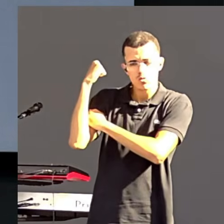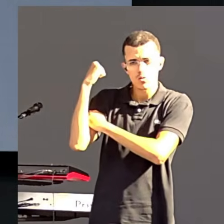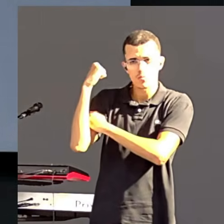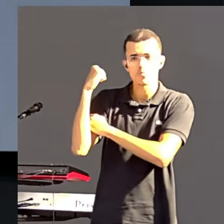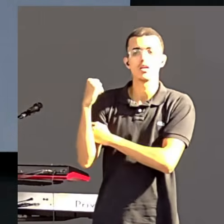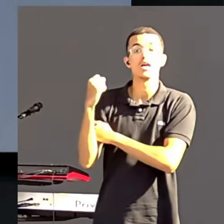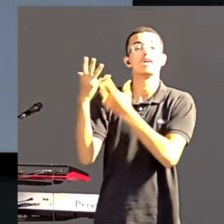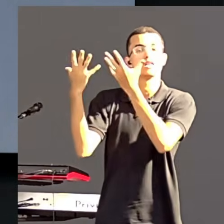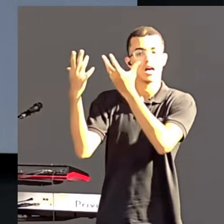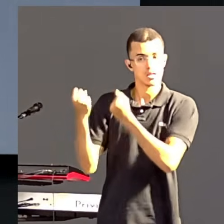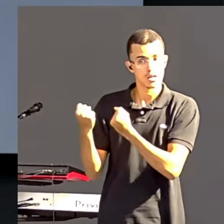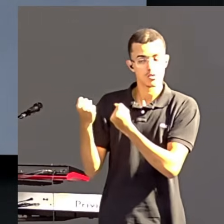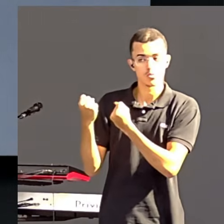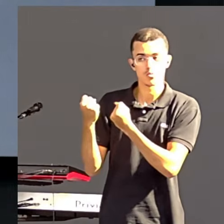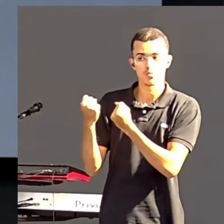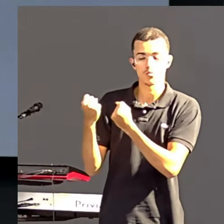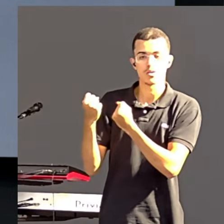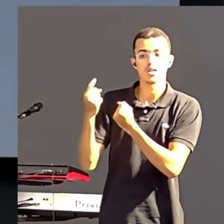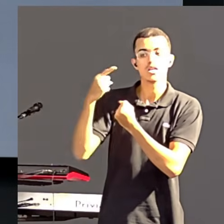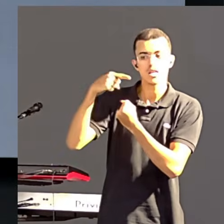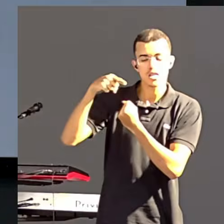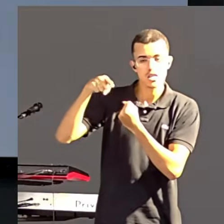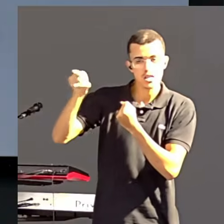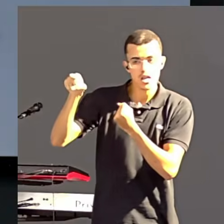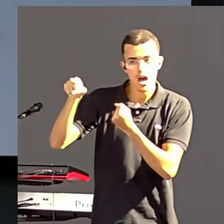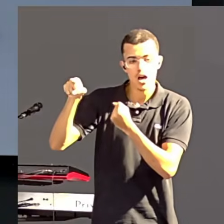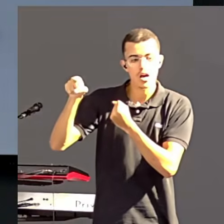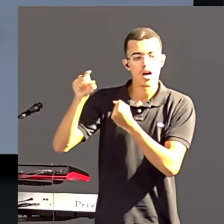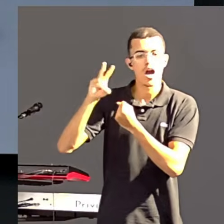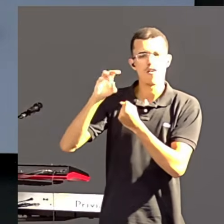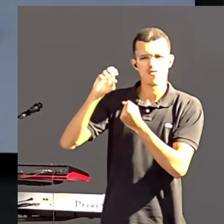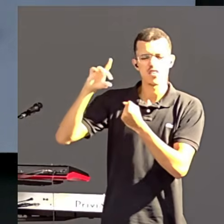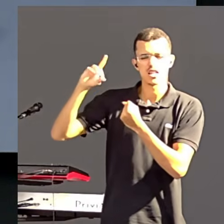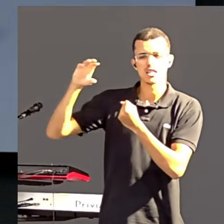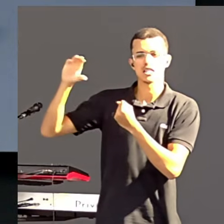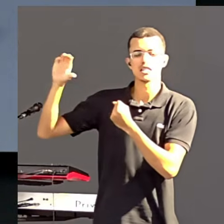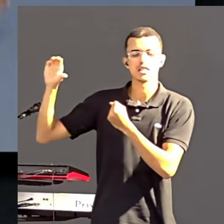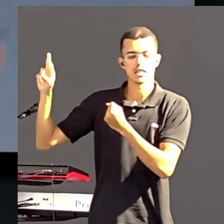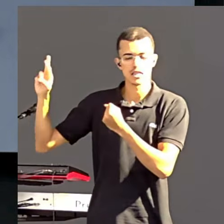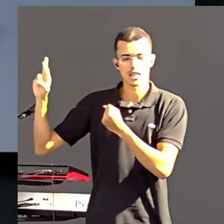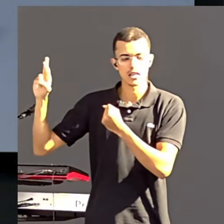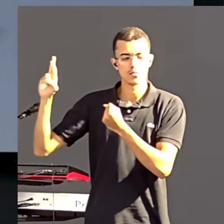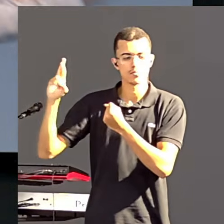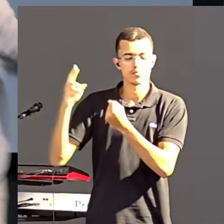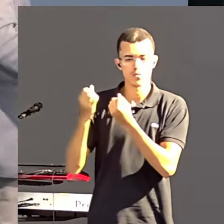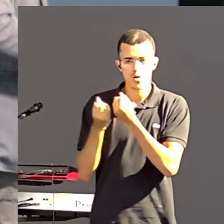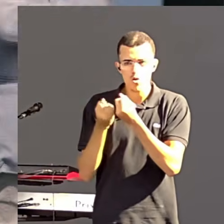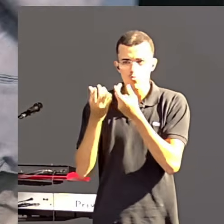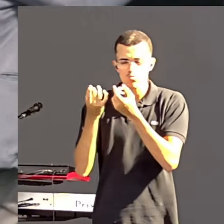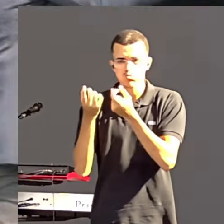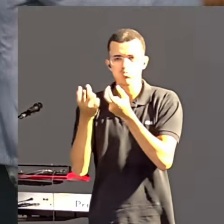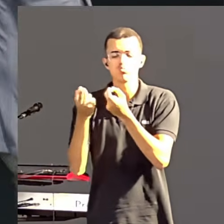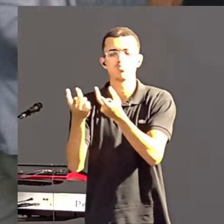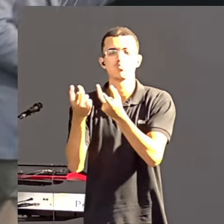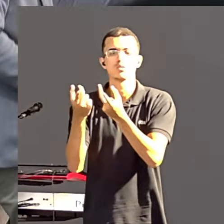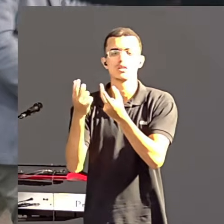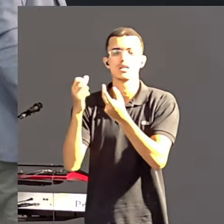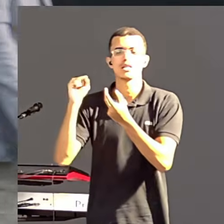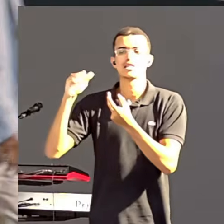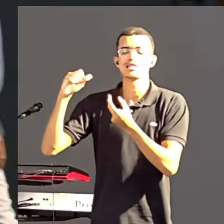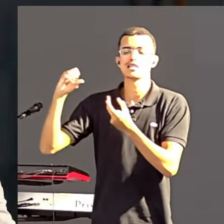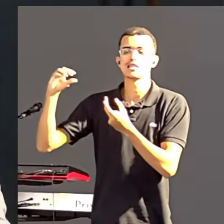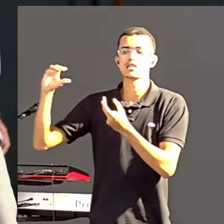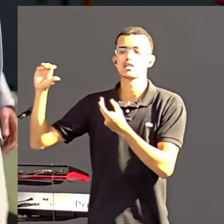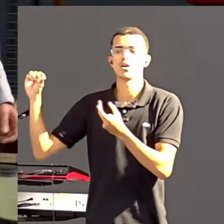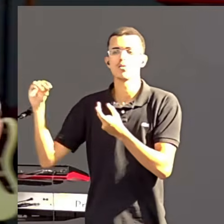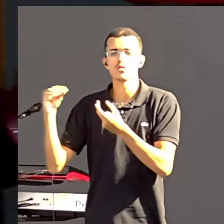topou, se vendeu e ela iria vender Sansão. Aí Sansão está ali naquela relação com ela, e ela perguntando de tempo em tempo: e